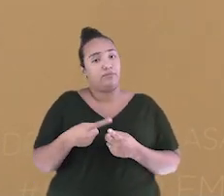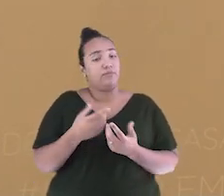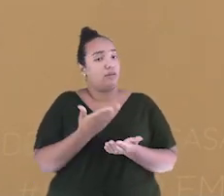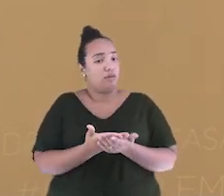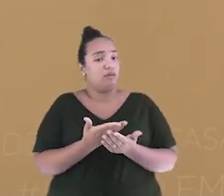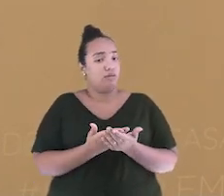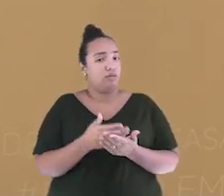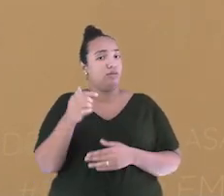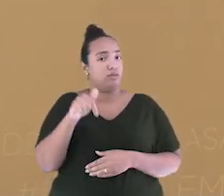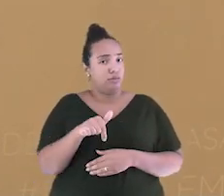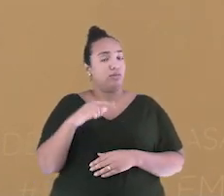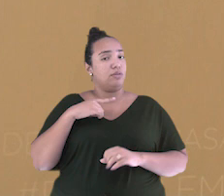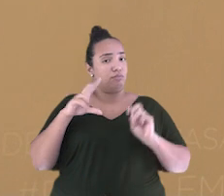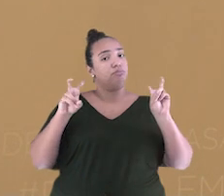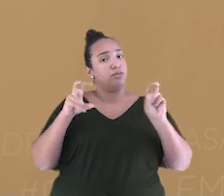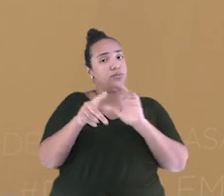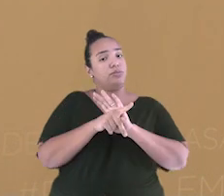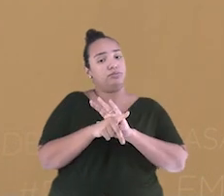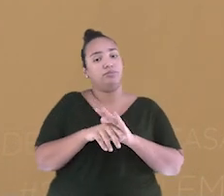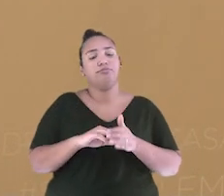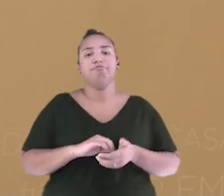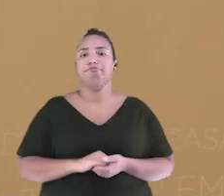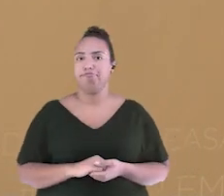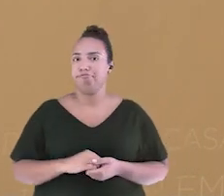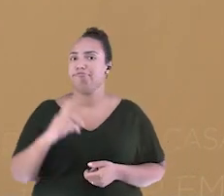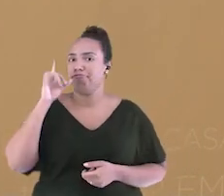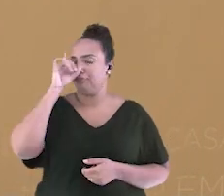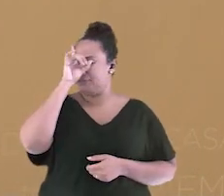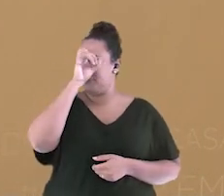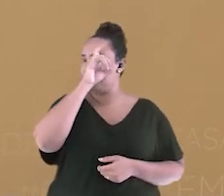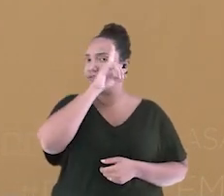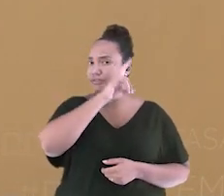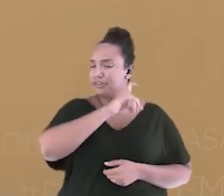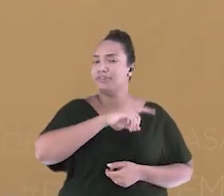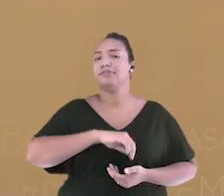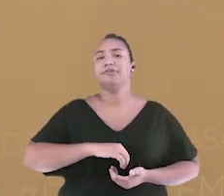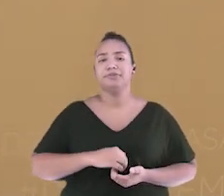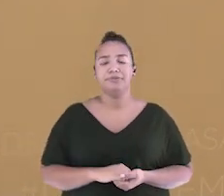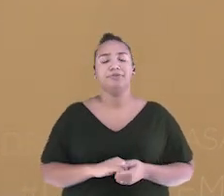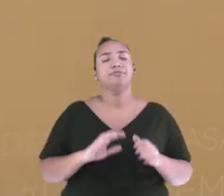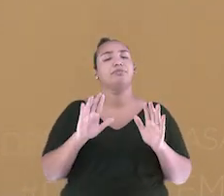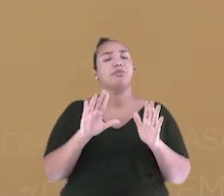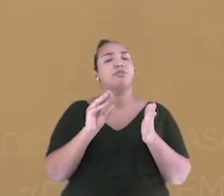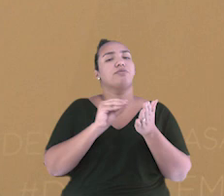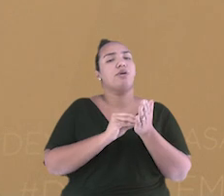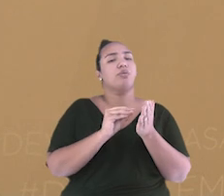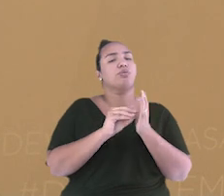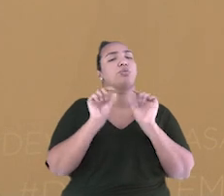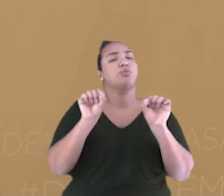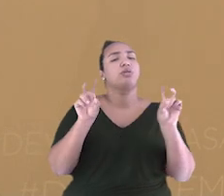aula irá tratar de um assunto. Difícil saber? Falta algo nesse